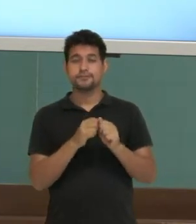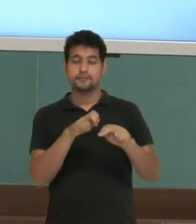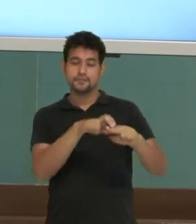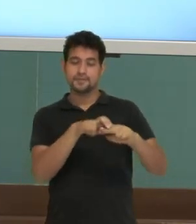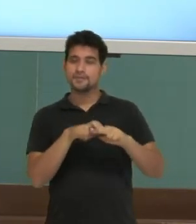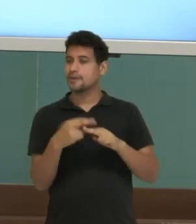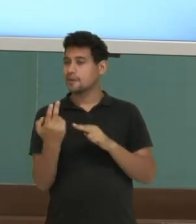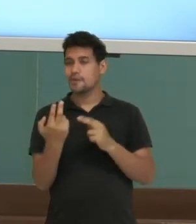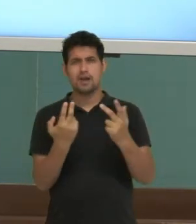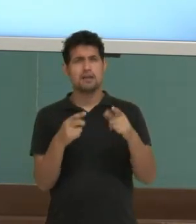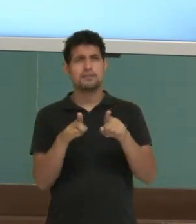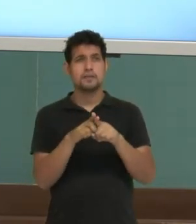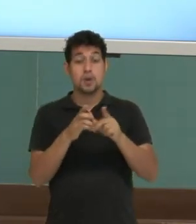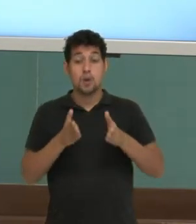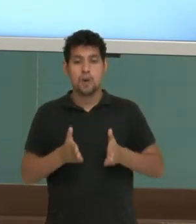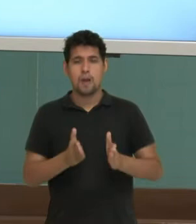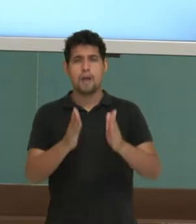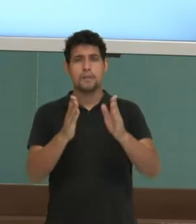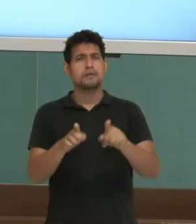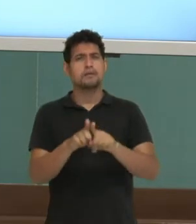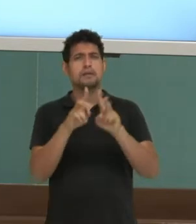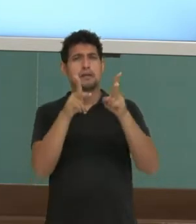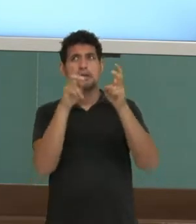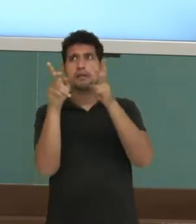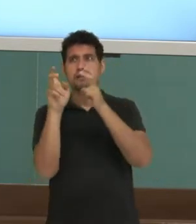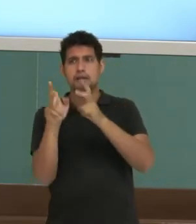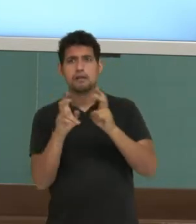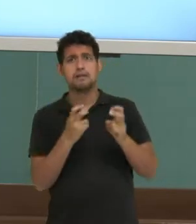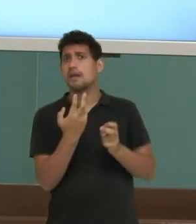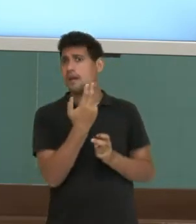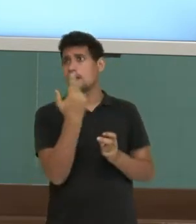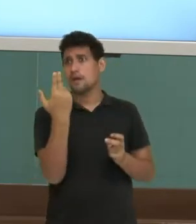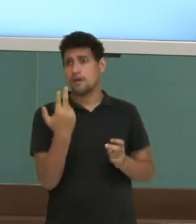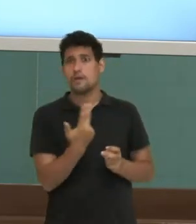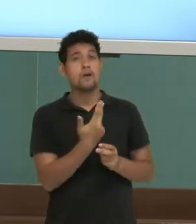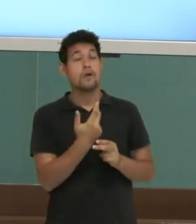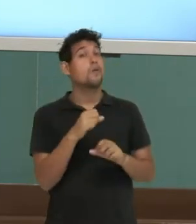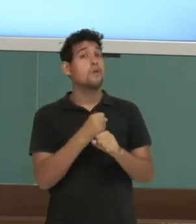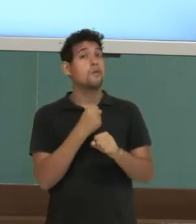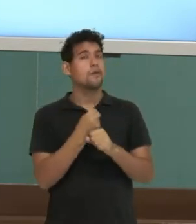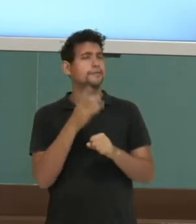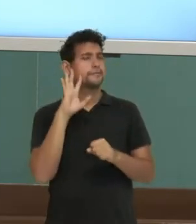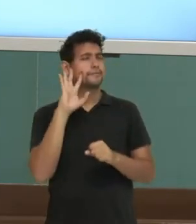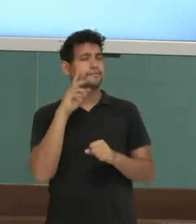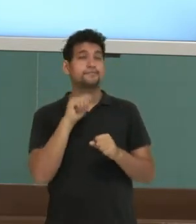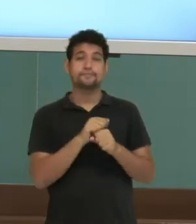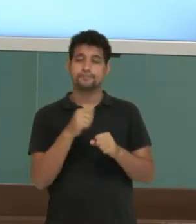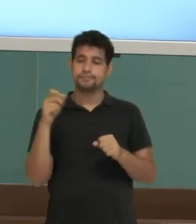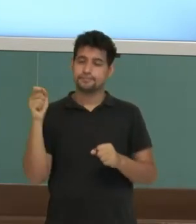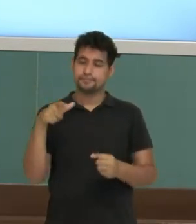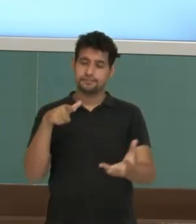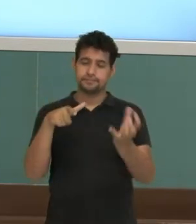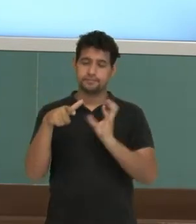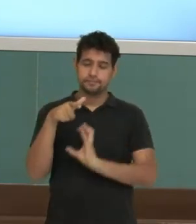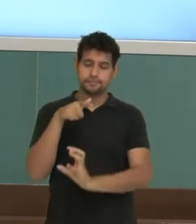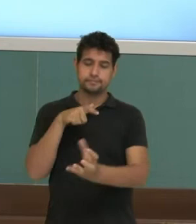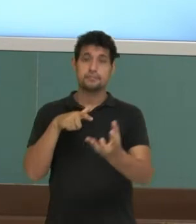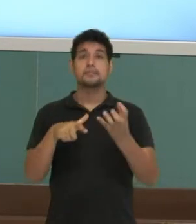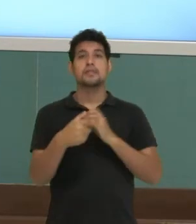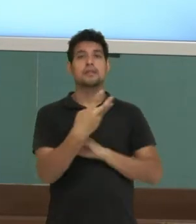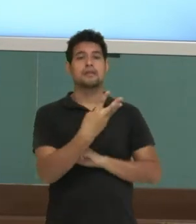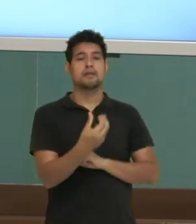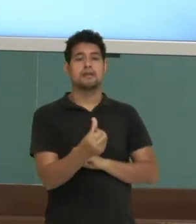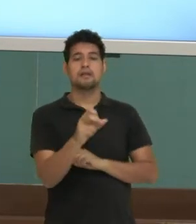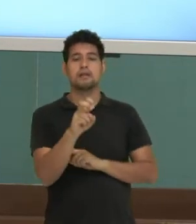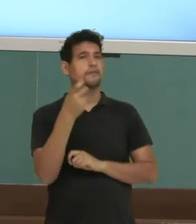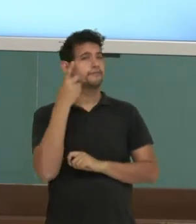árvores, o caminho. Então você reparou que o ano é uma consequência da translação. 365